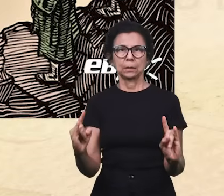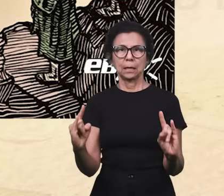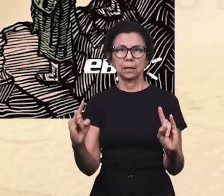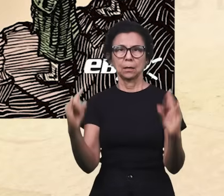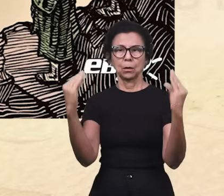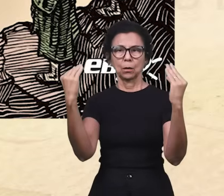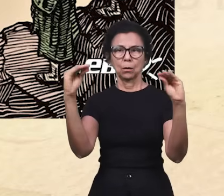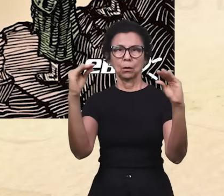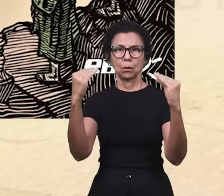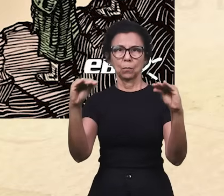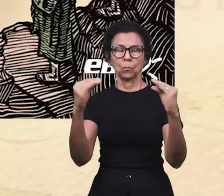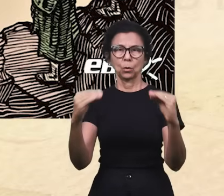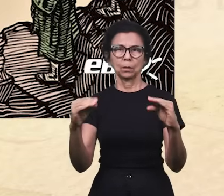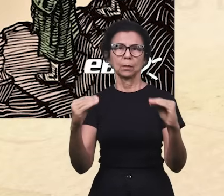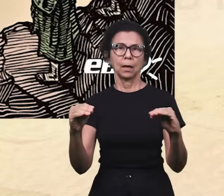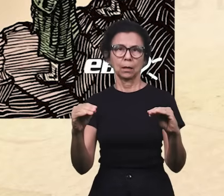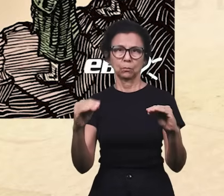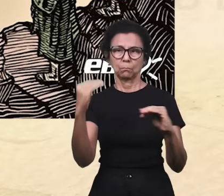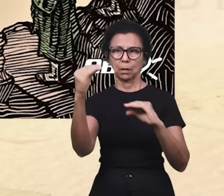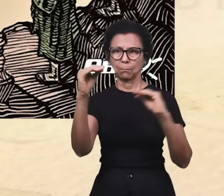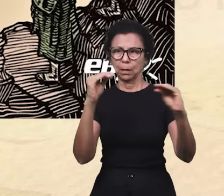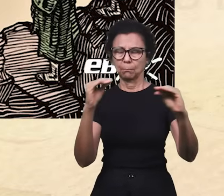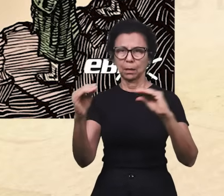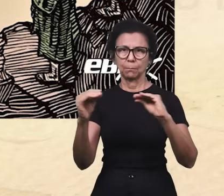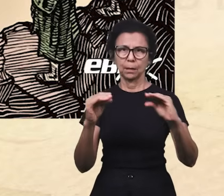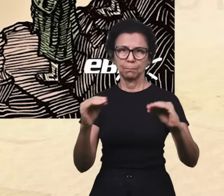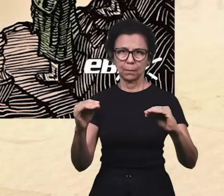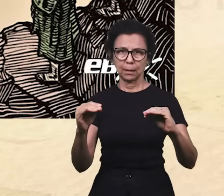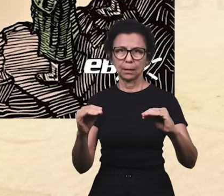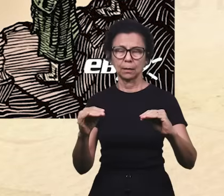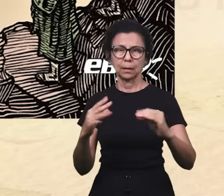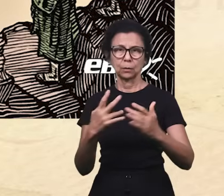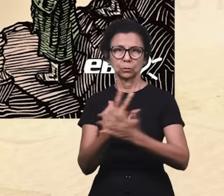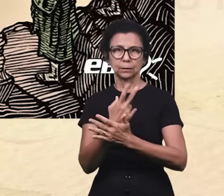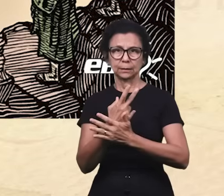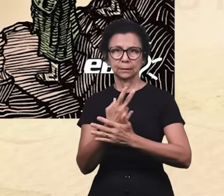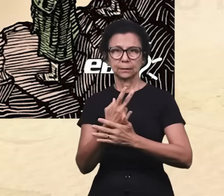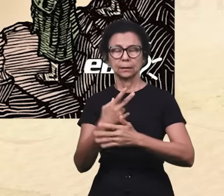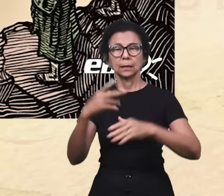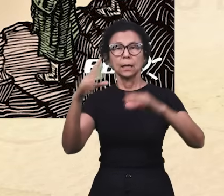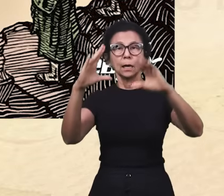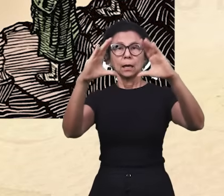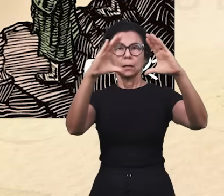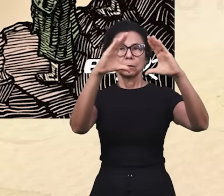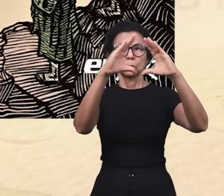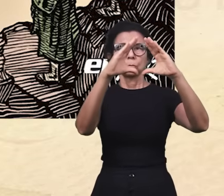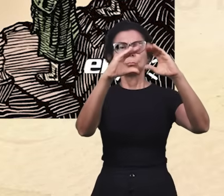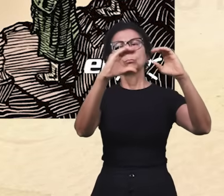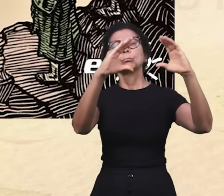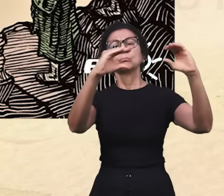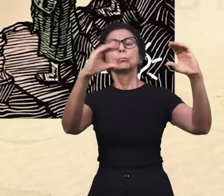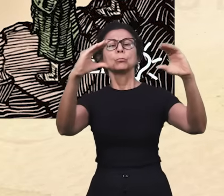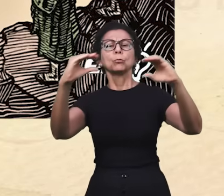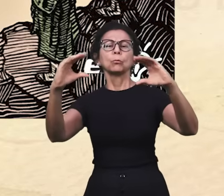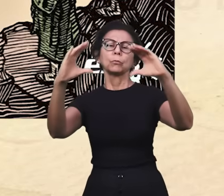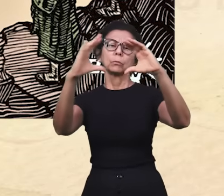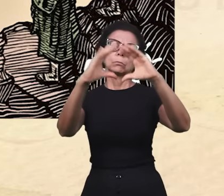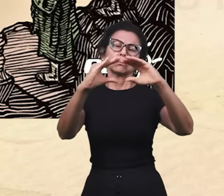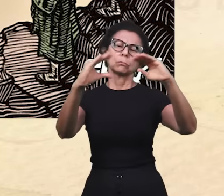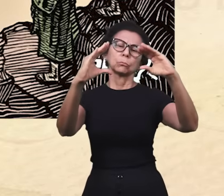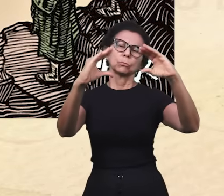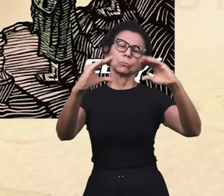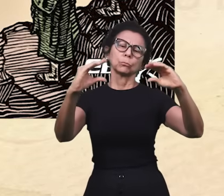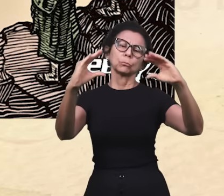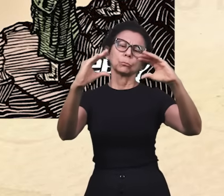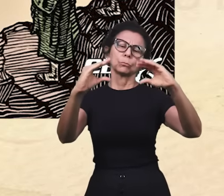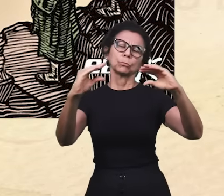de quando o tabernáculo, eles estavam acampados, ou seja, a nuvem estava parada sobre eles. Então, quando a